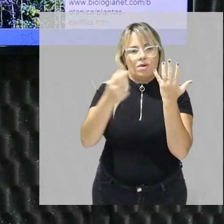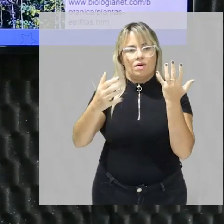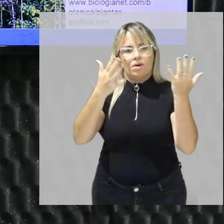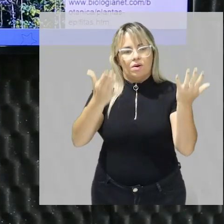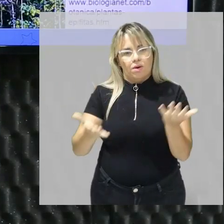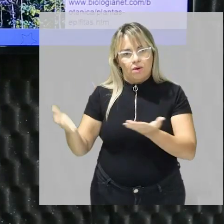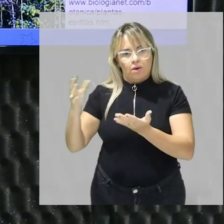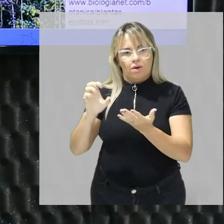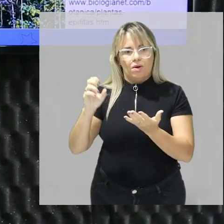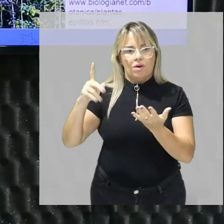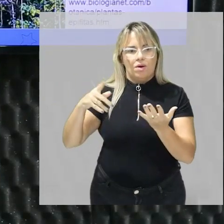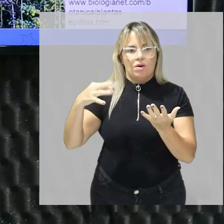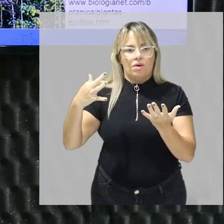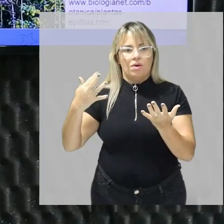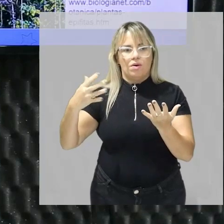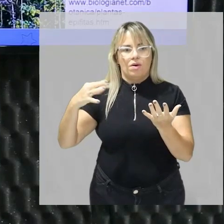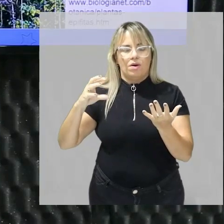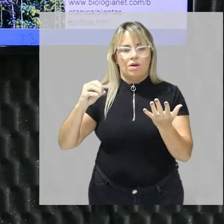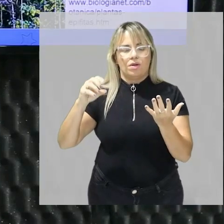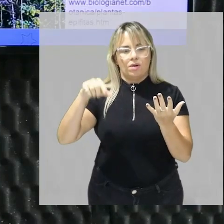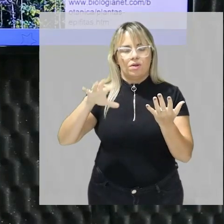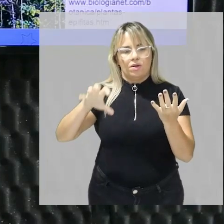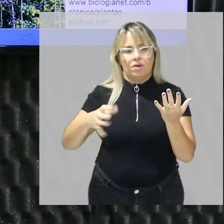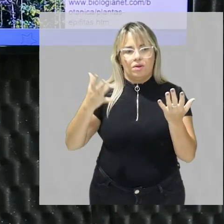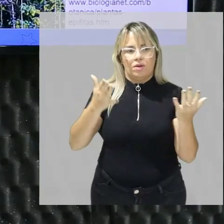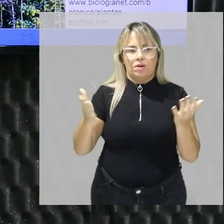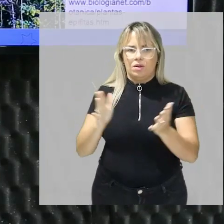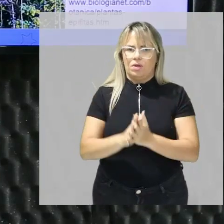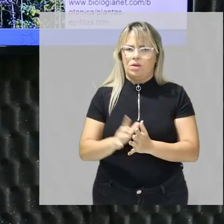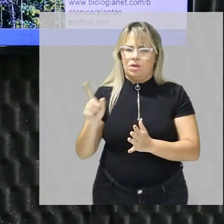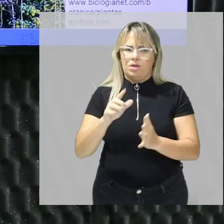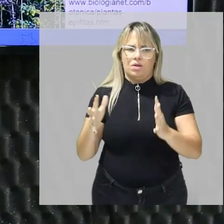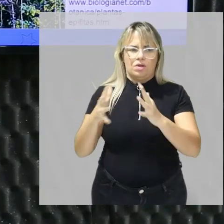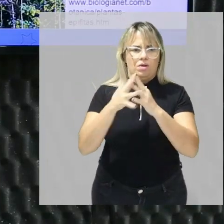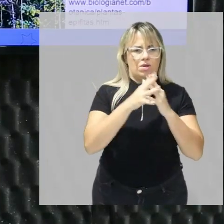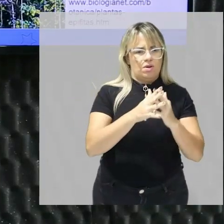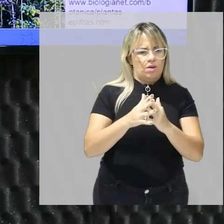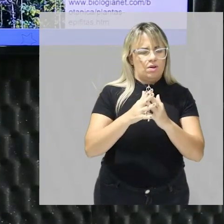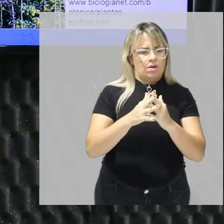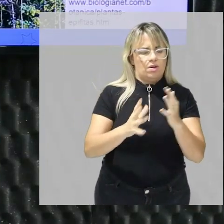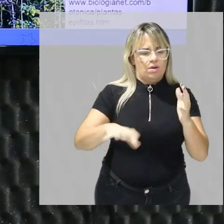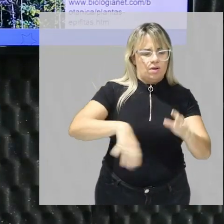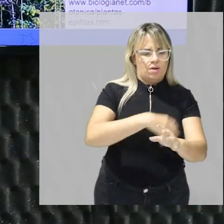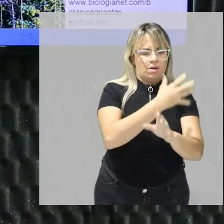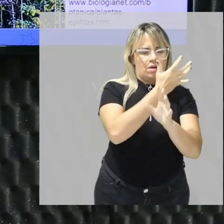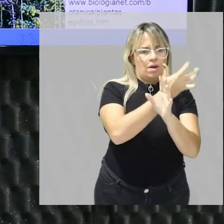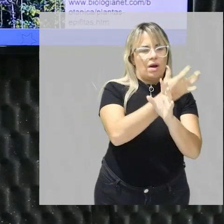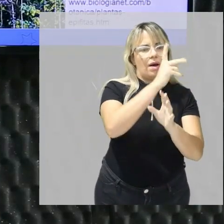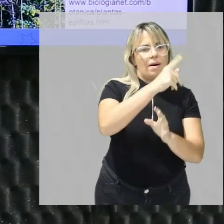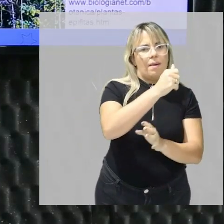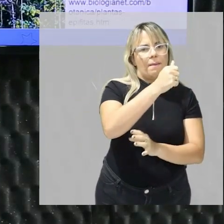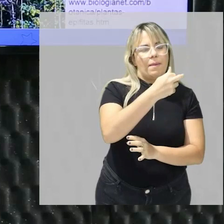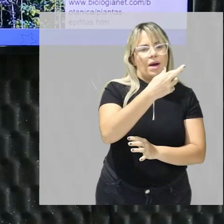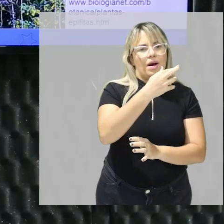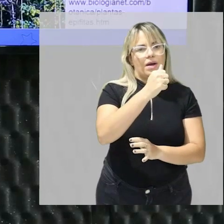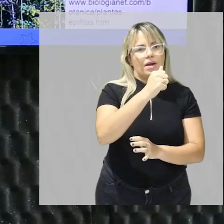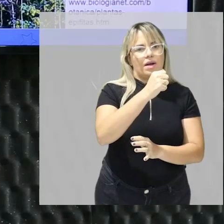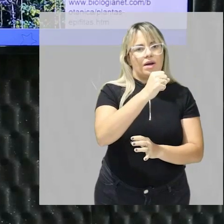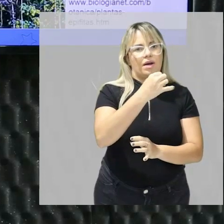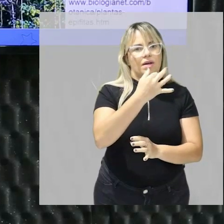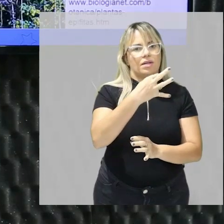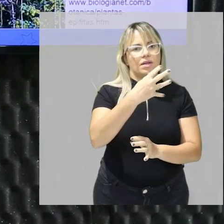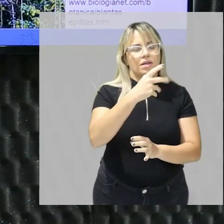acontecer com essas plantas. Não confundir epifitismo com planta parasita, porque as plantas epífitas, elas não causam